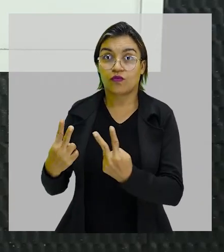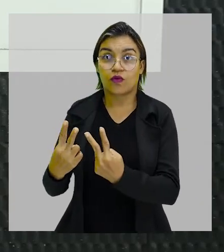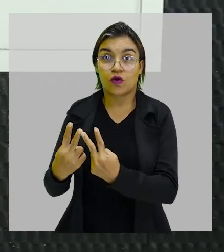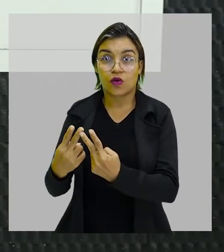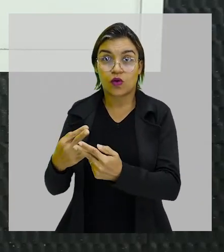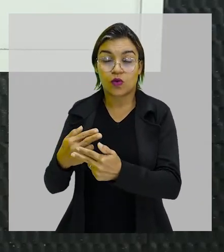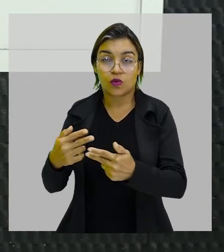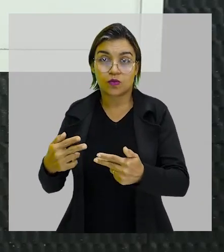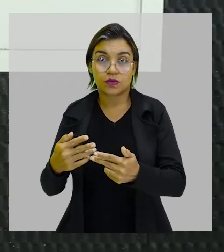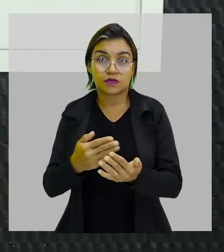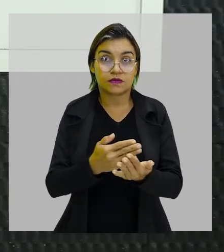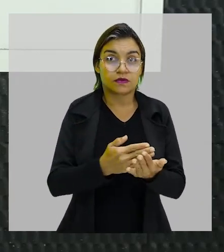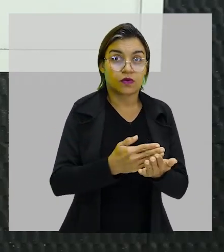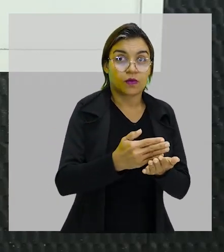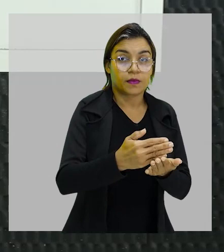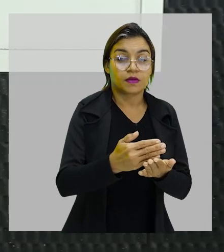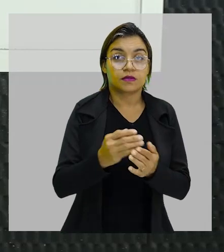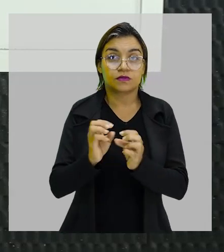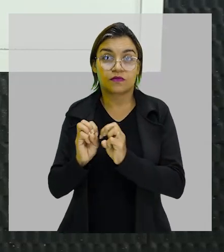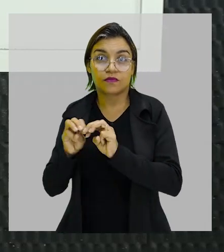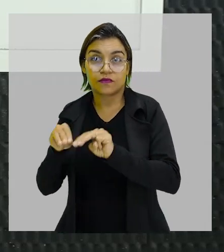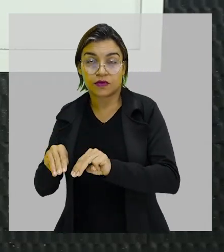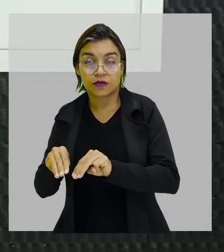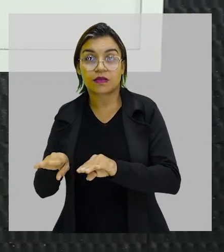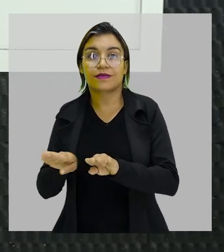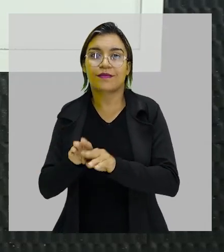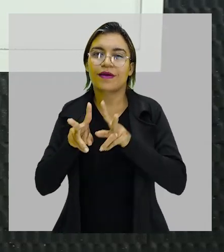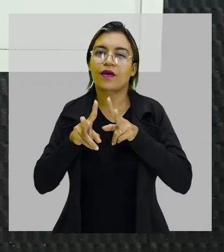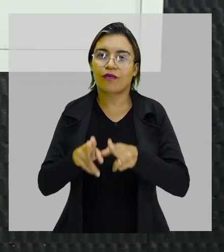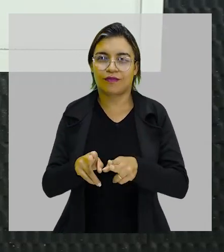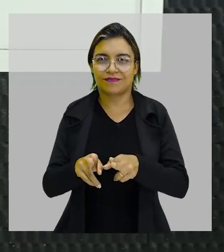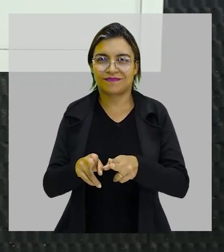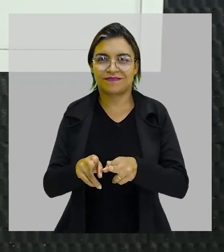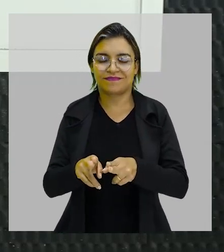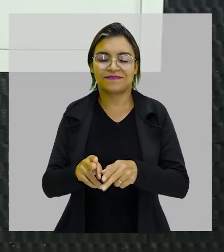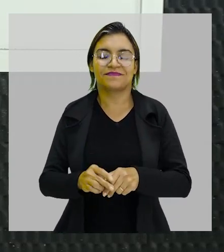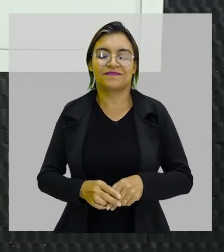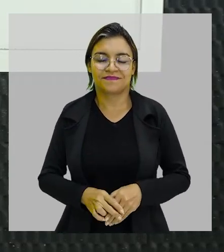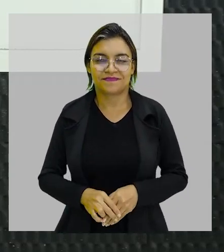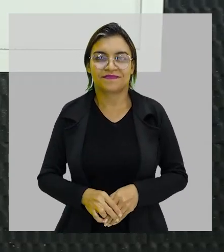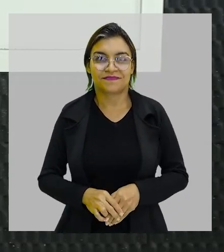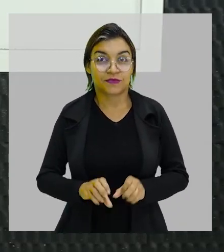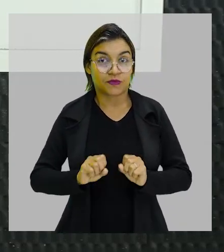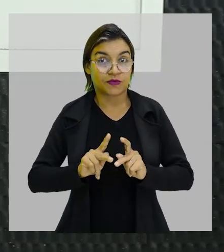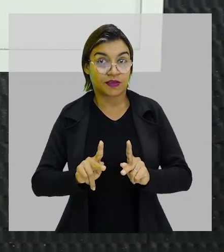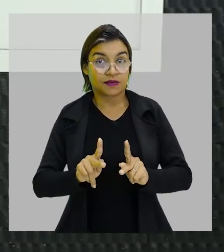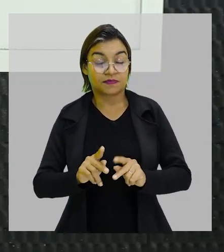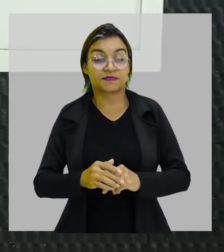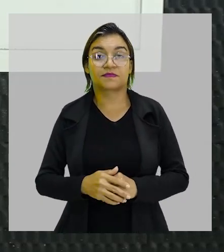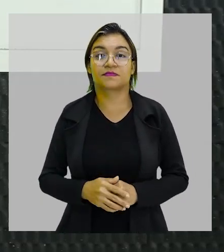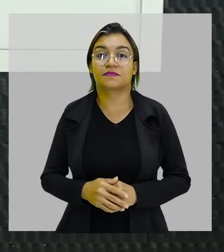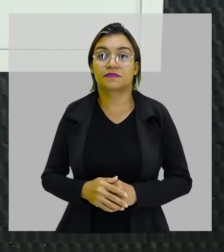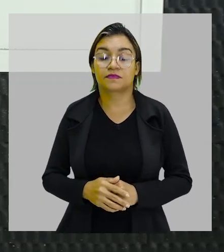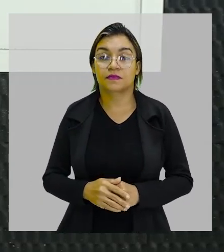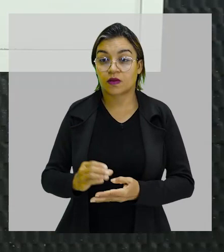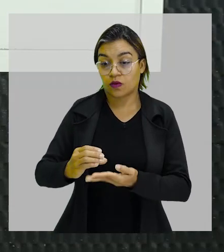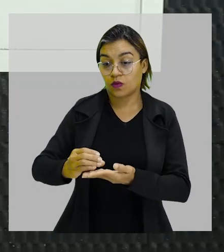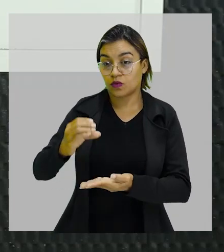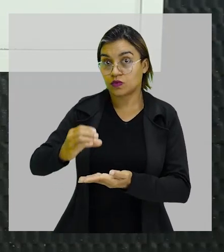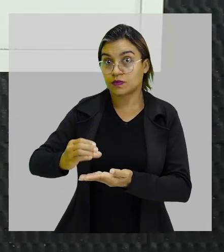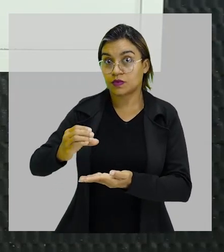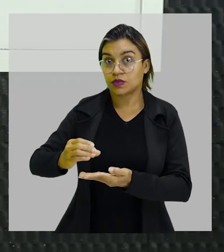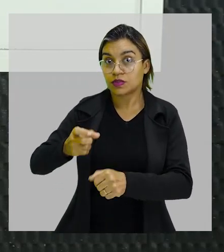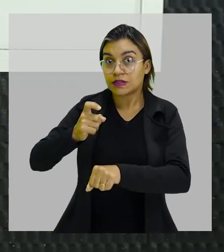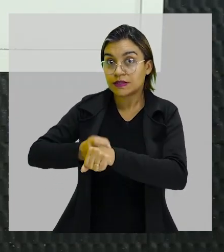e inicial, eles também serão iguais. Tá ok? Preste atenção. Ele diz que o recipiente é